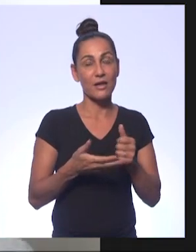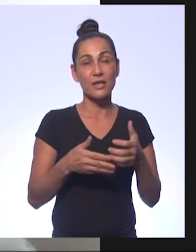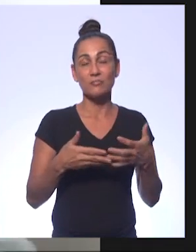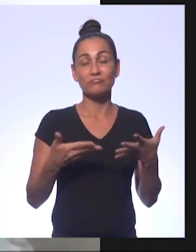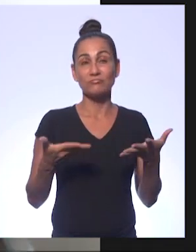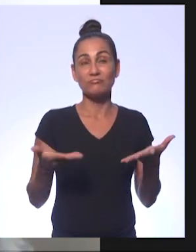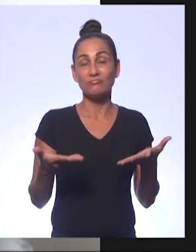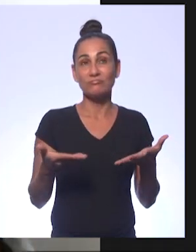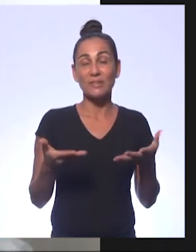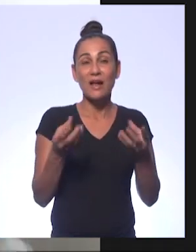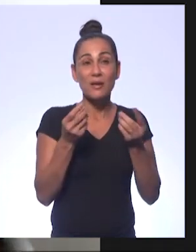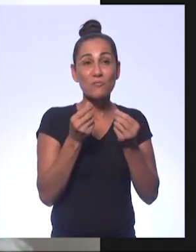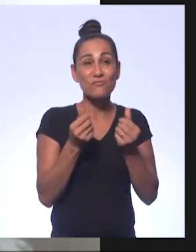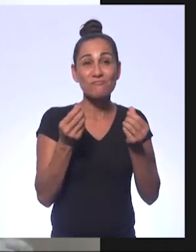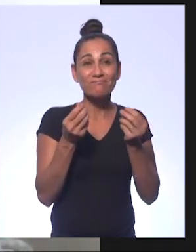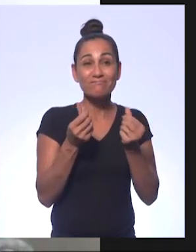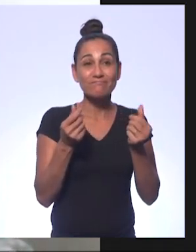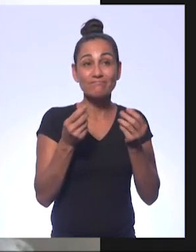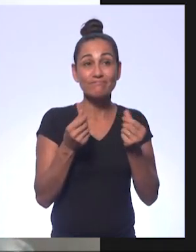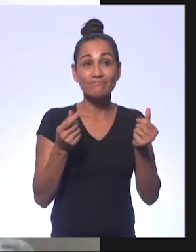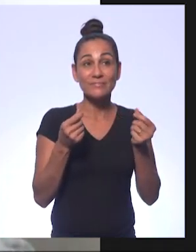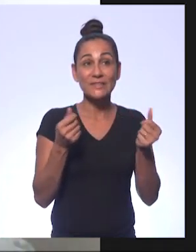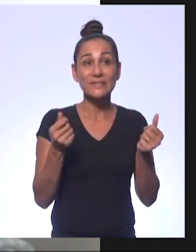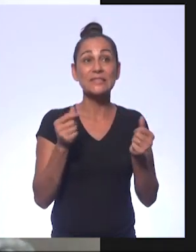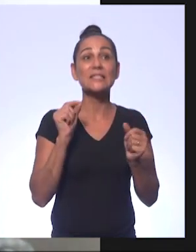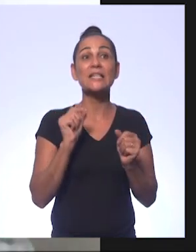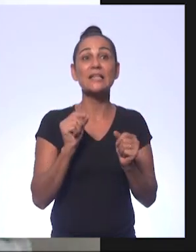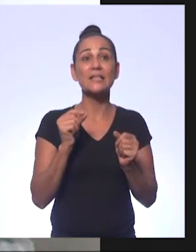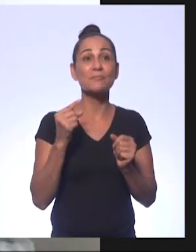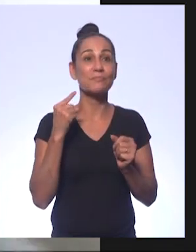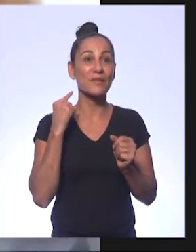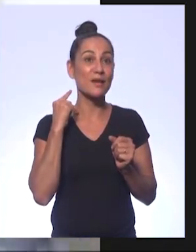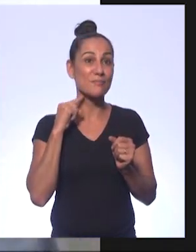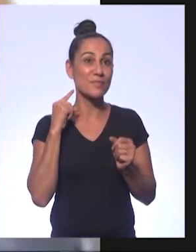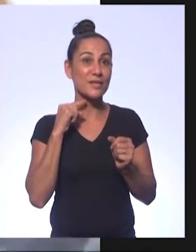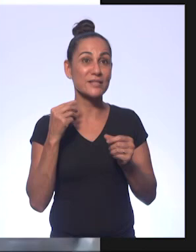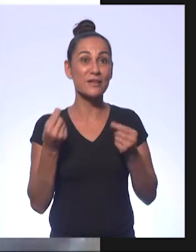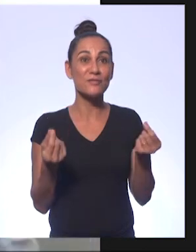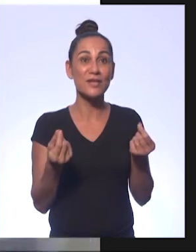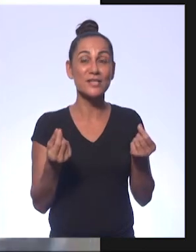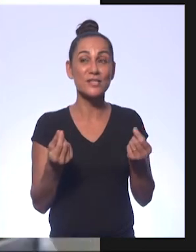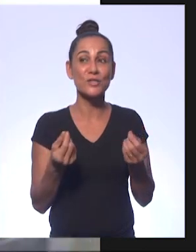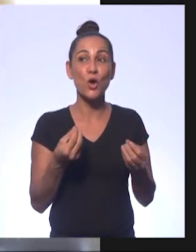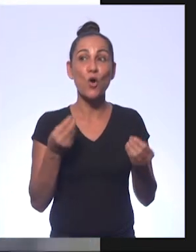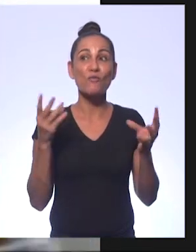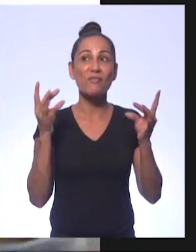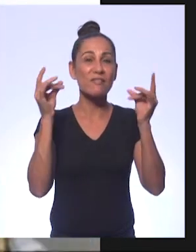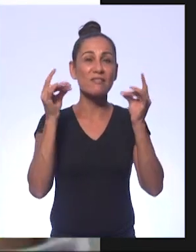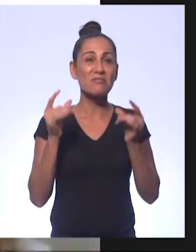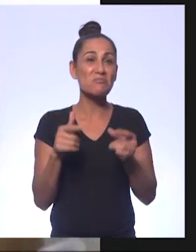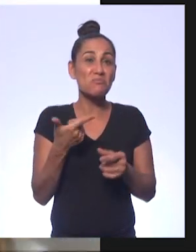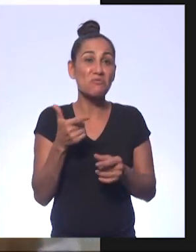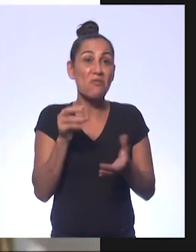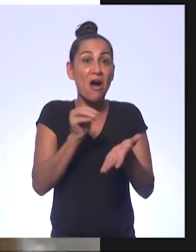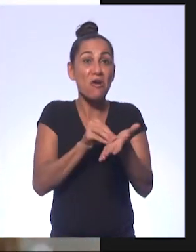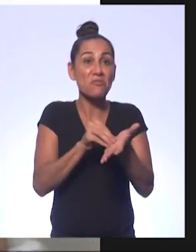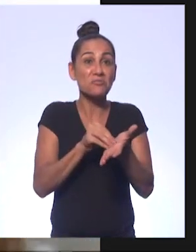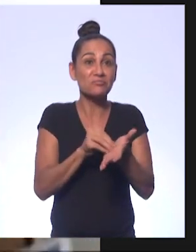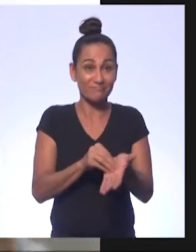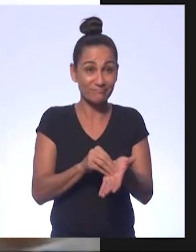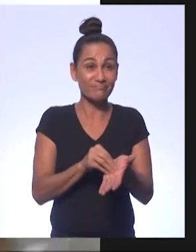ela fez, aqui em Minas a gente fala, ela fez por gasto, entende? É aquela